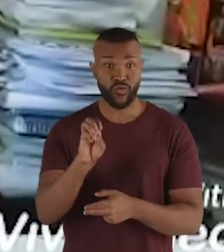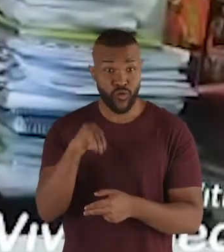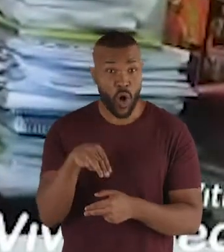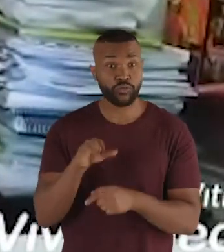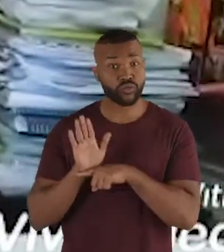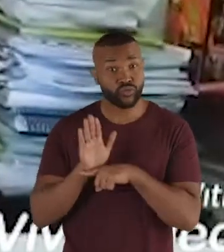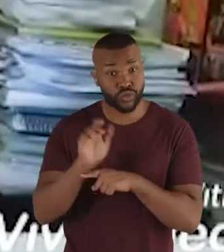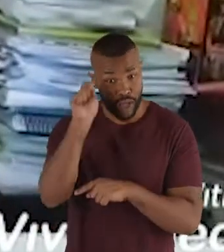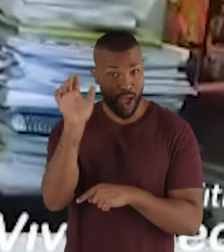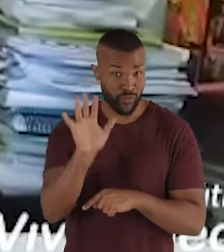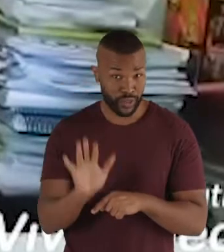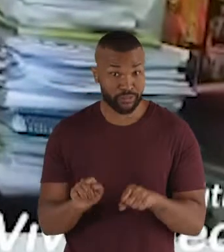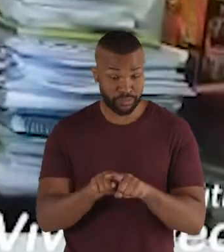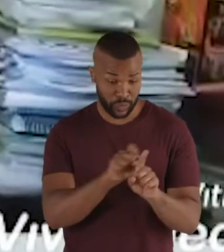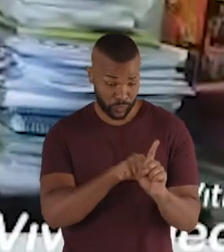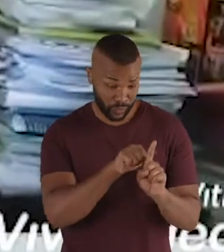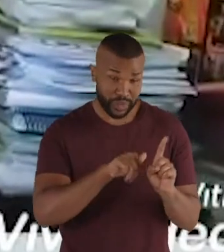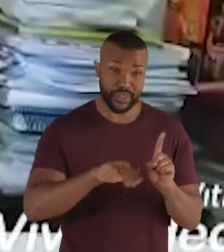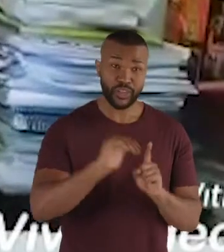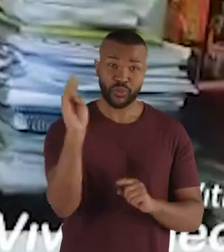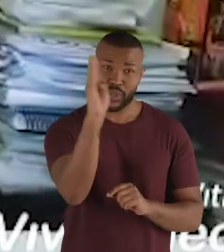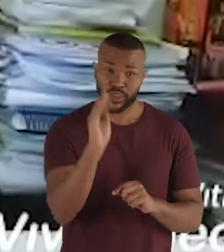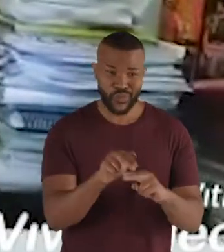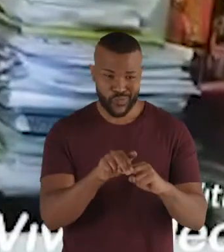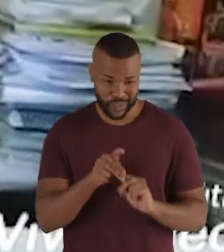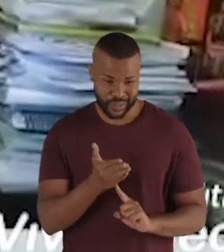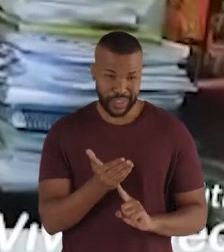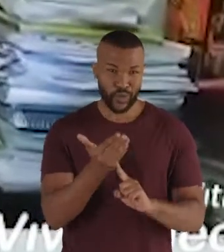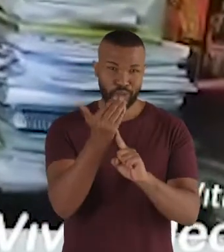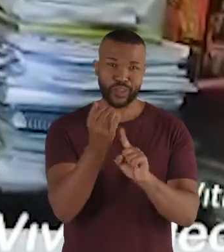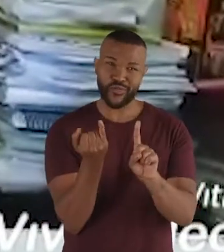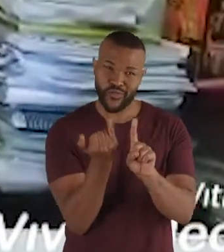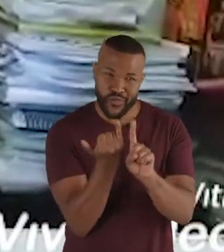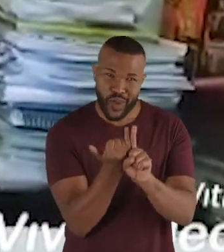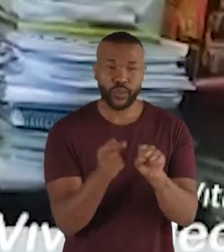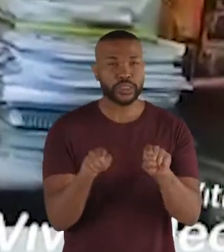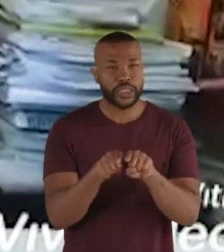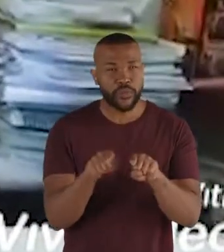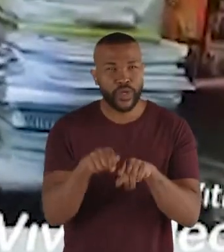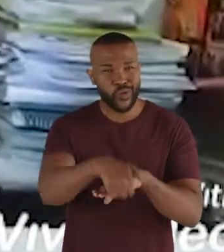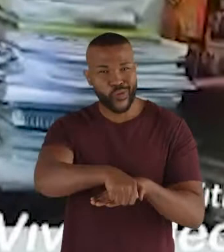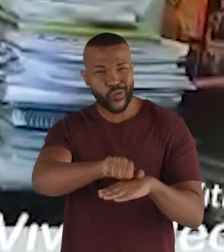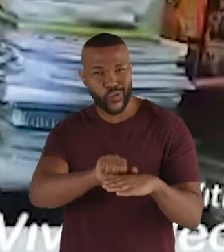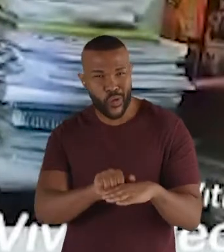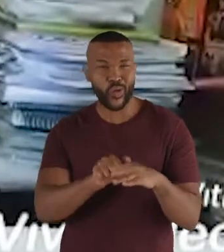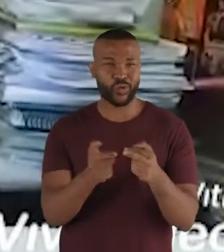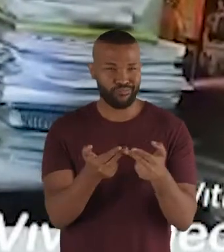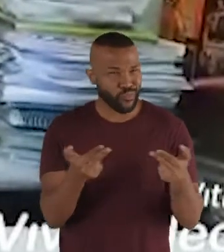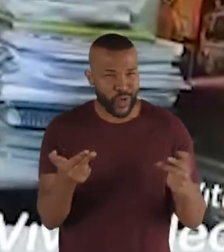contribuição africana à sociedade brasileira passa principalmente pelas tecnologias do ferro, as tecnologias de couro e